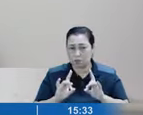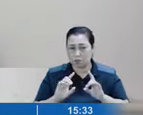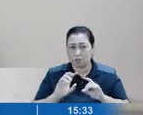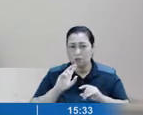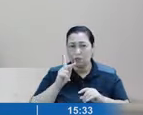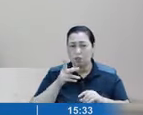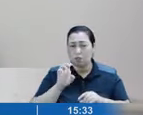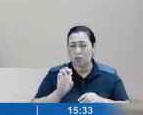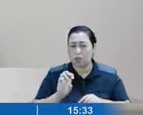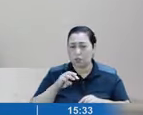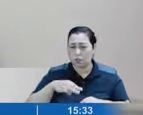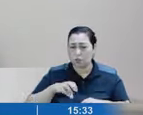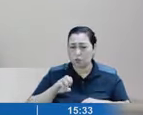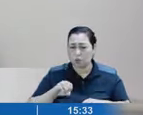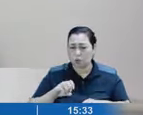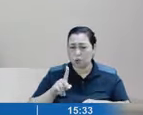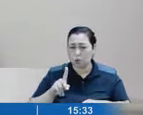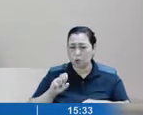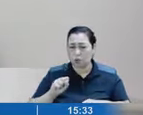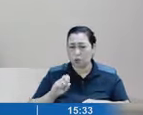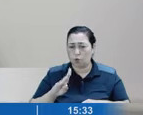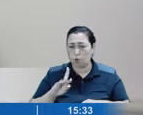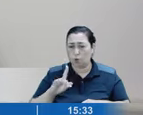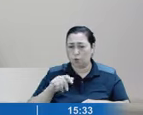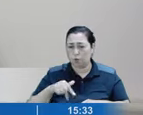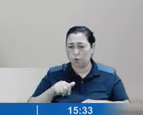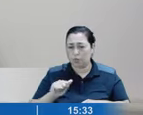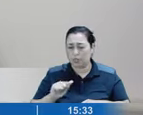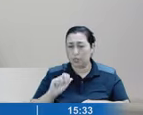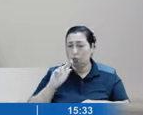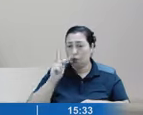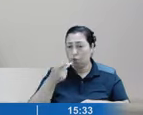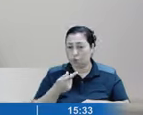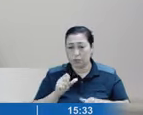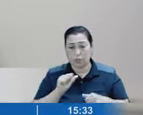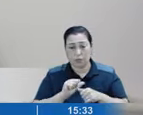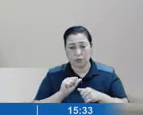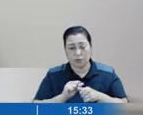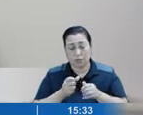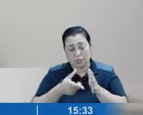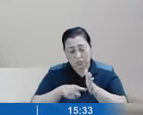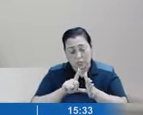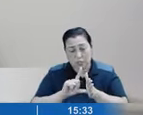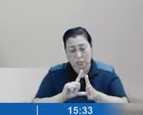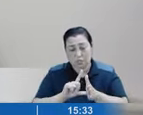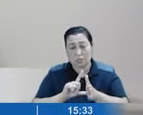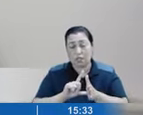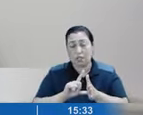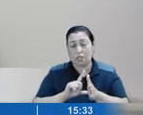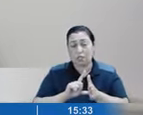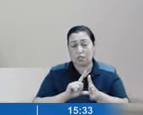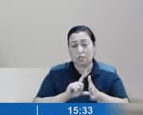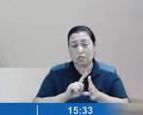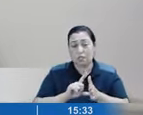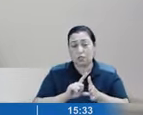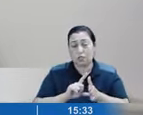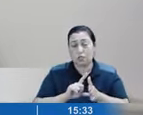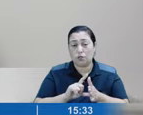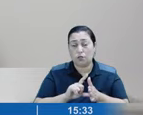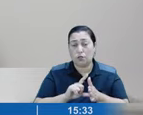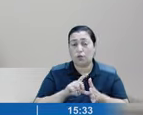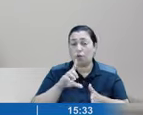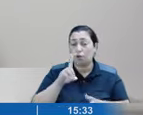hemoglobina humana. Então, a gente tem que fazer uma dieta antes. Então, vou no laboratório, vou fazer uma pesquisa de sangue oculto, eu não posso comer carne vermelha, não posso